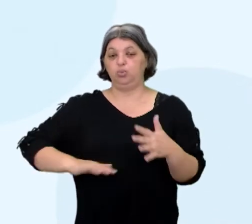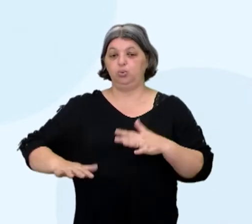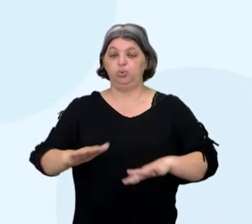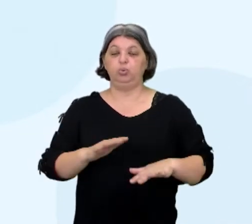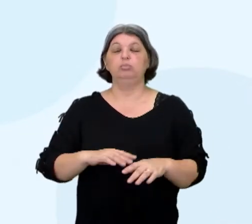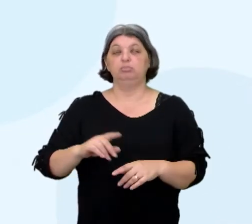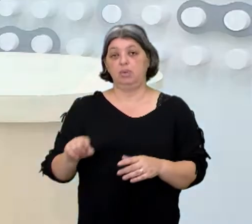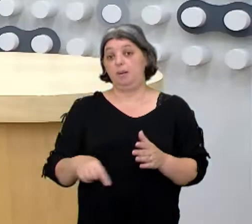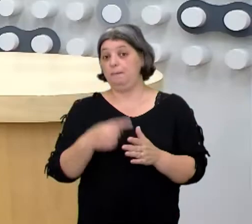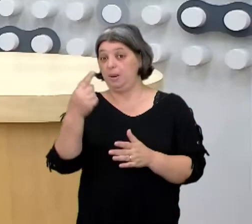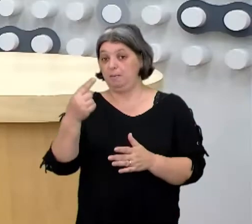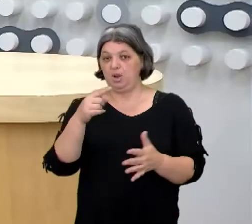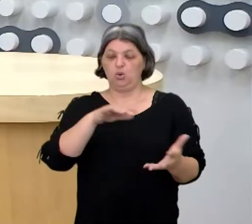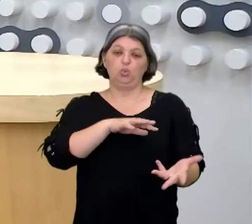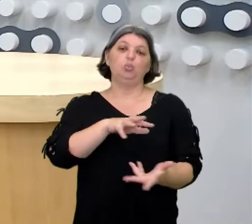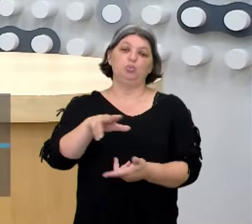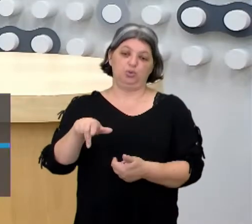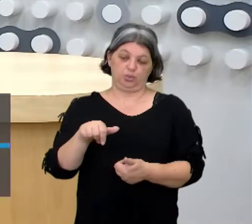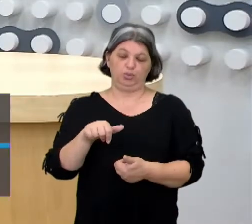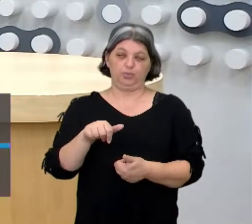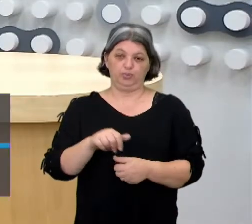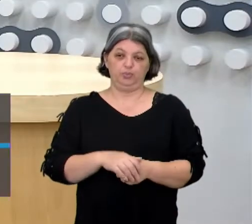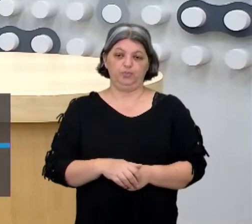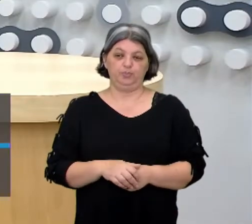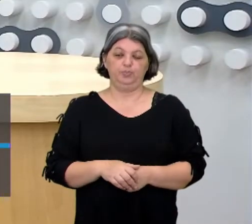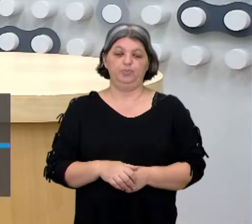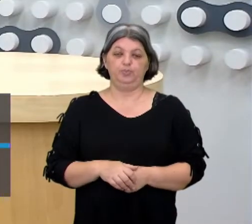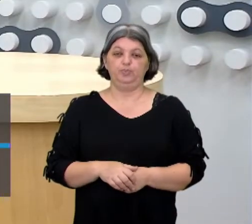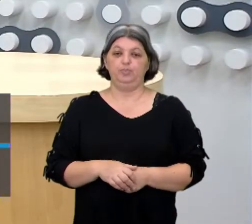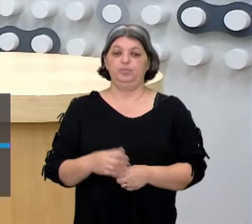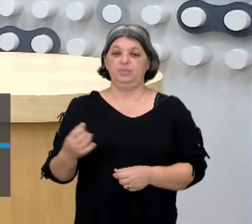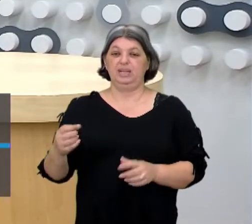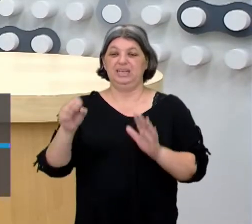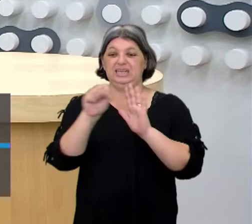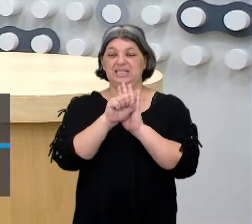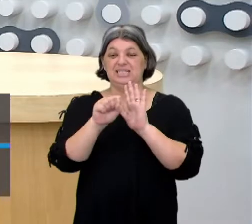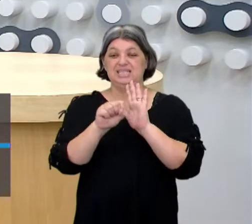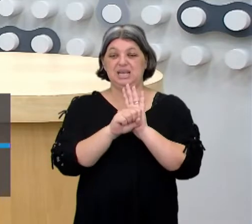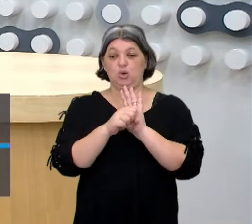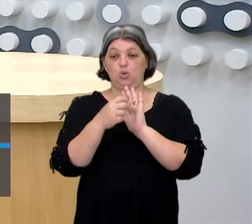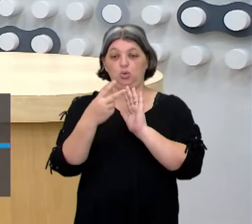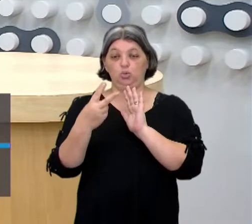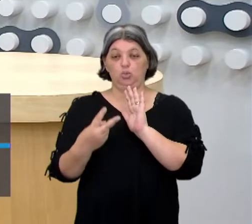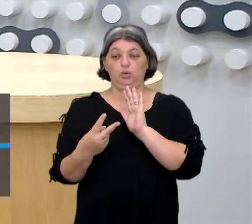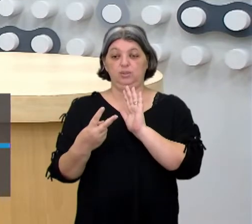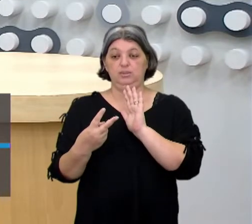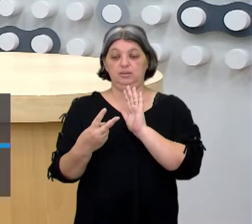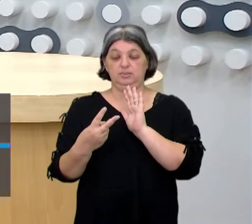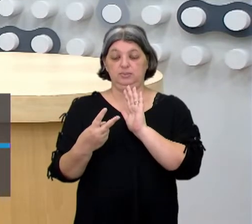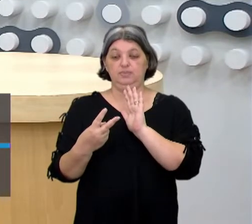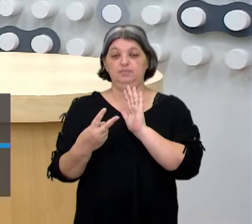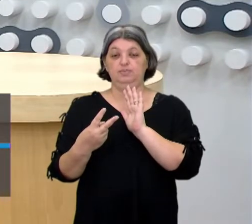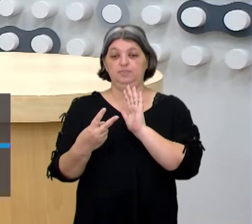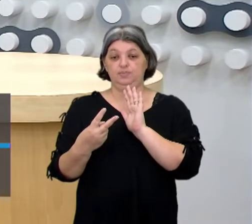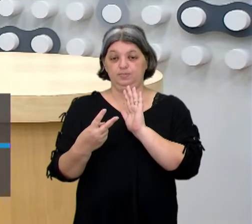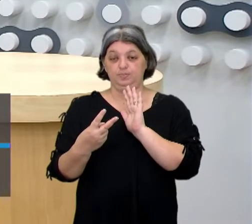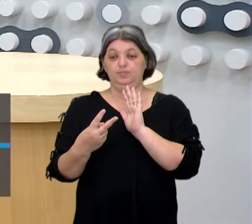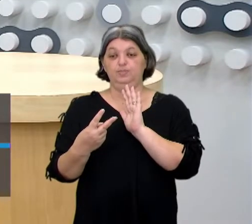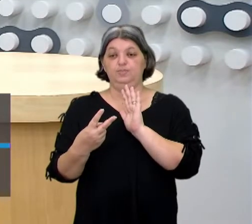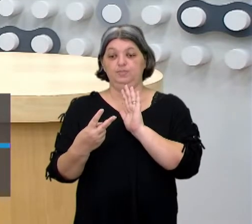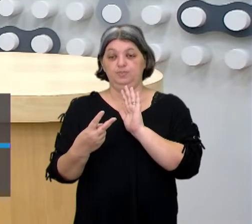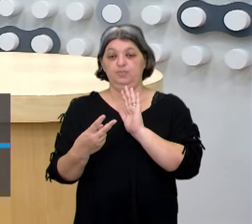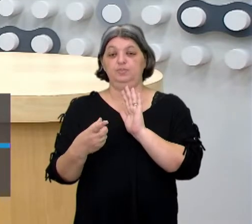mundo. E é isso que é interessante retratar. Nós estamos falando do século II, né? E já ter